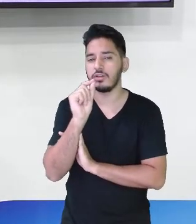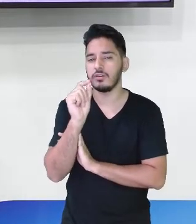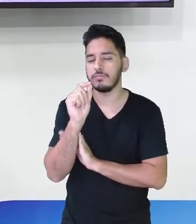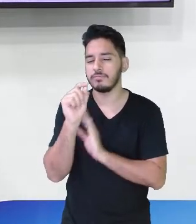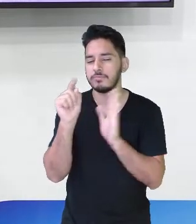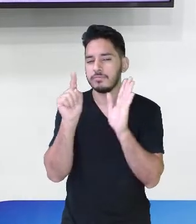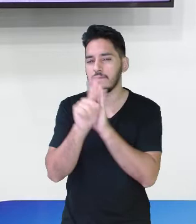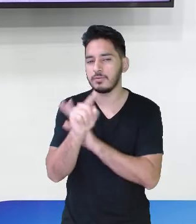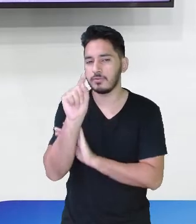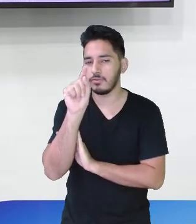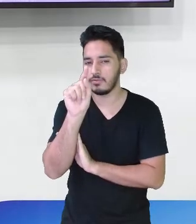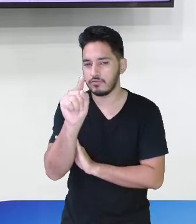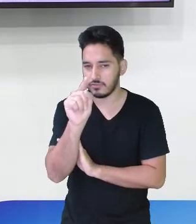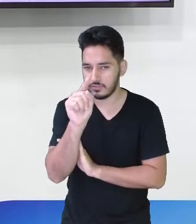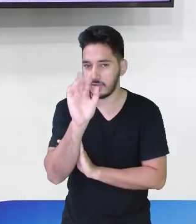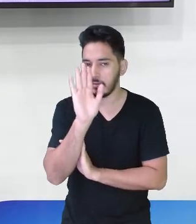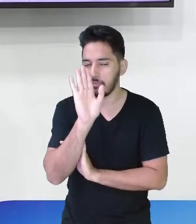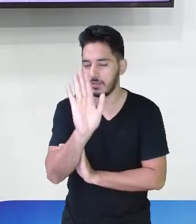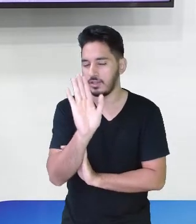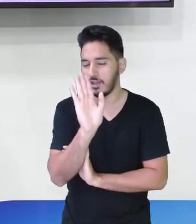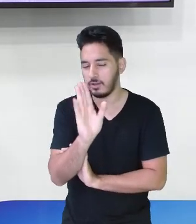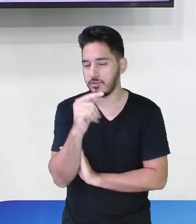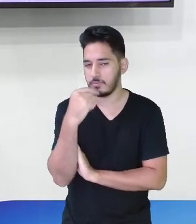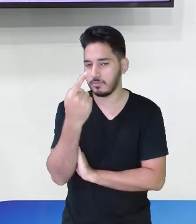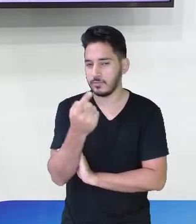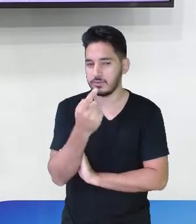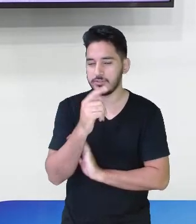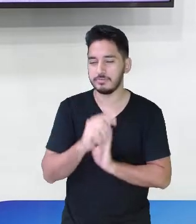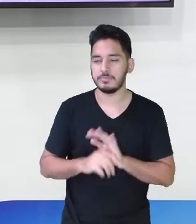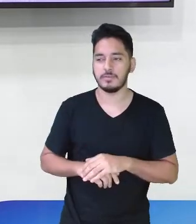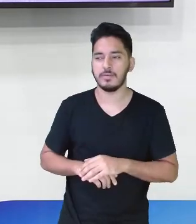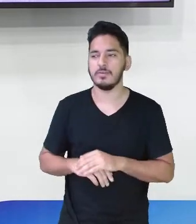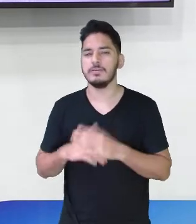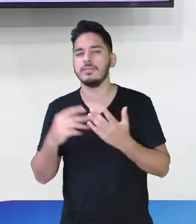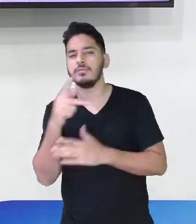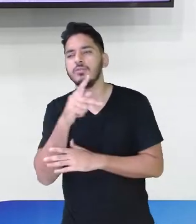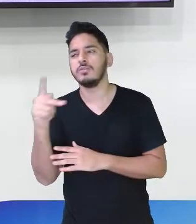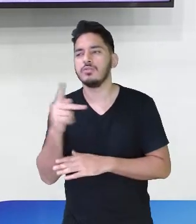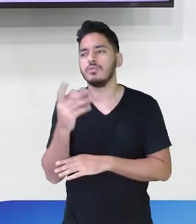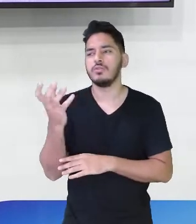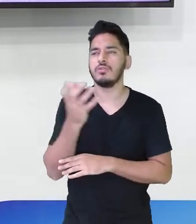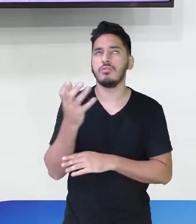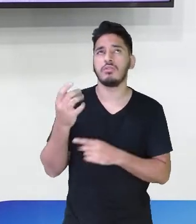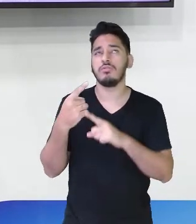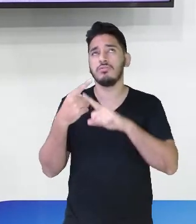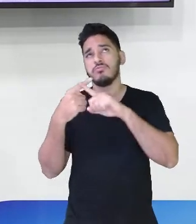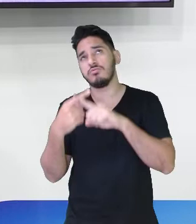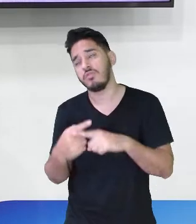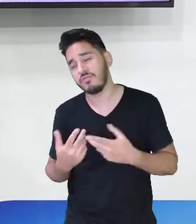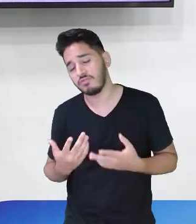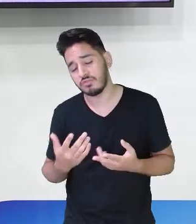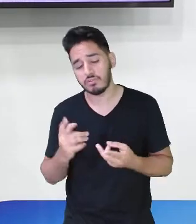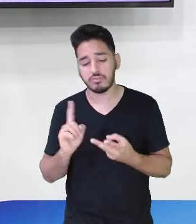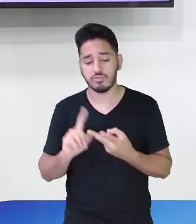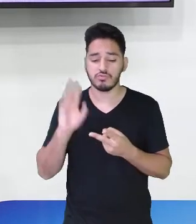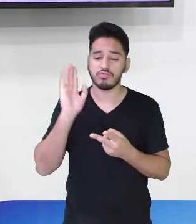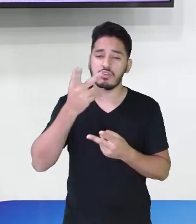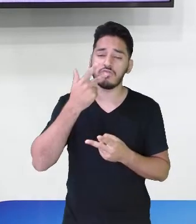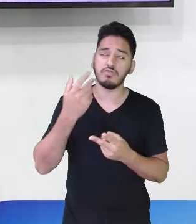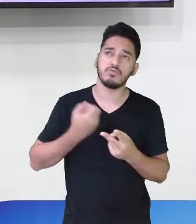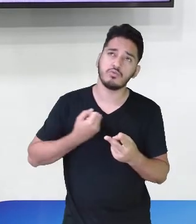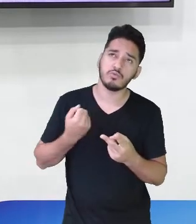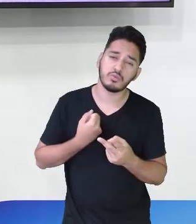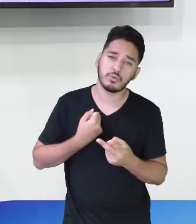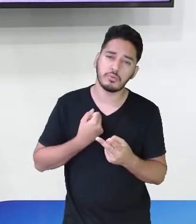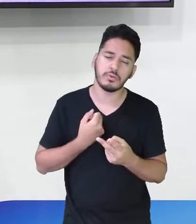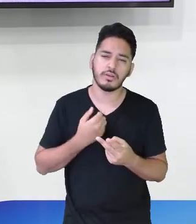desafio, mas daqui a pouco eu falo. Certo, professora, a senhora quer deixar o desafio? A senhora falou dos números,